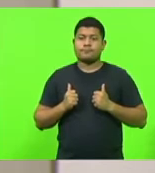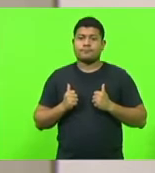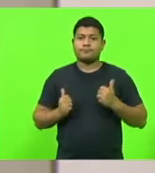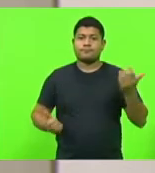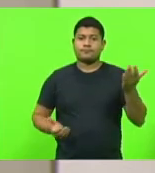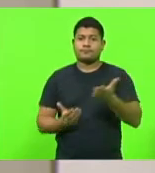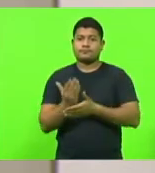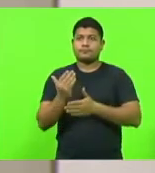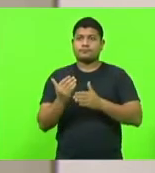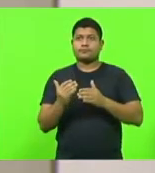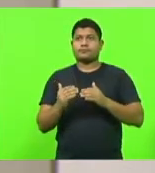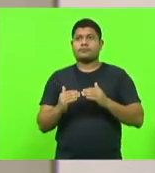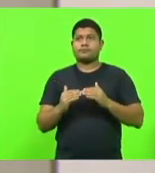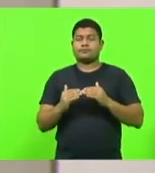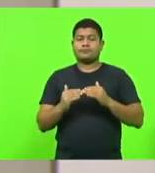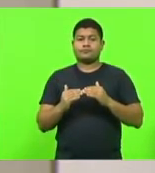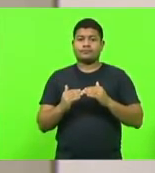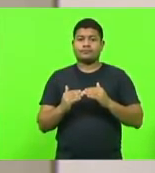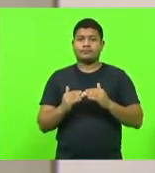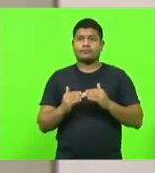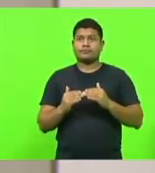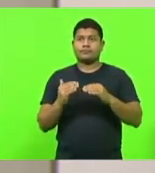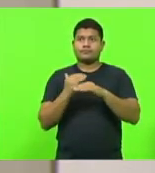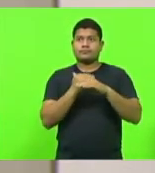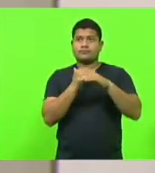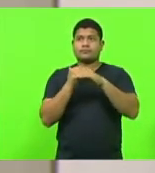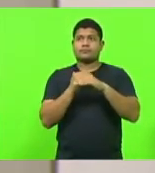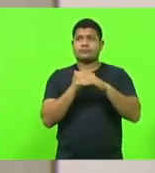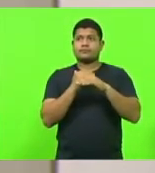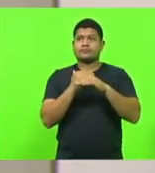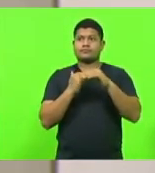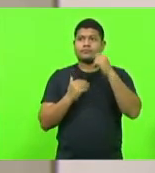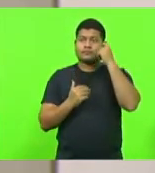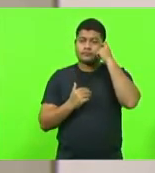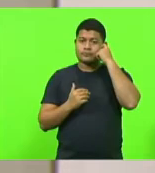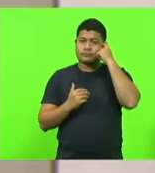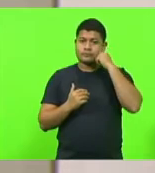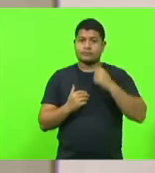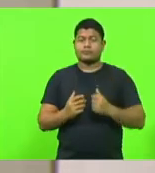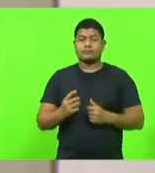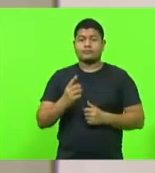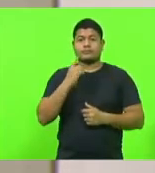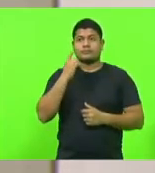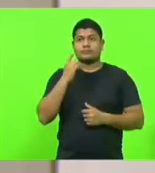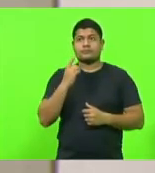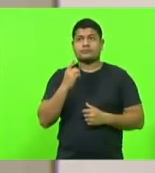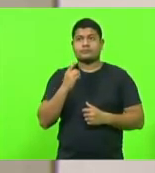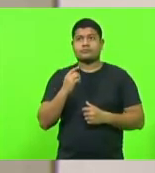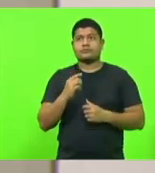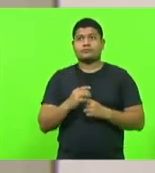Aprovado por? Unanimidade. Unanimidade. Votação da redação final do projeto de lei